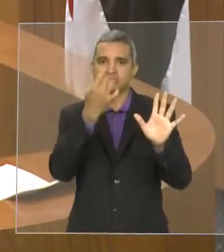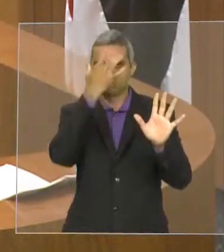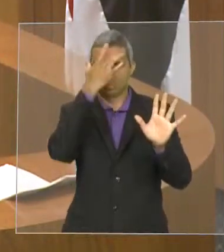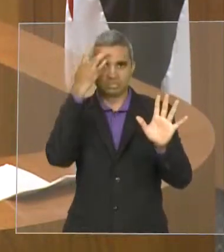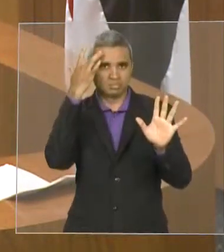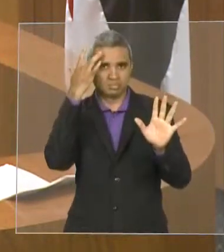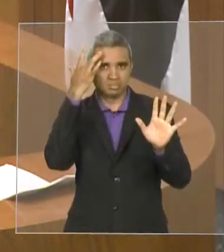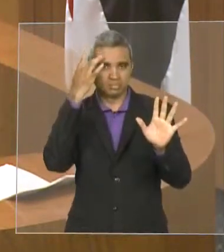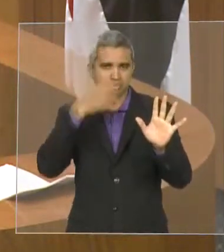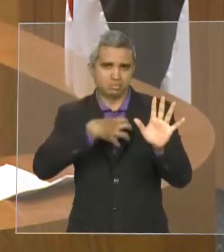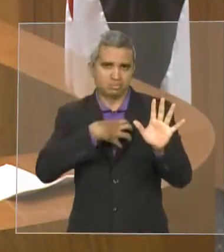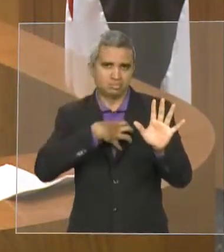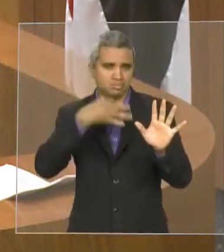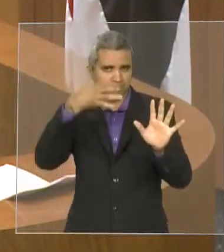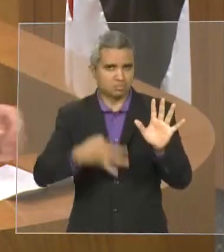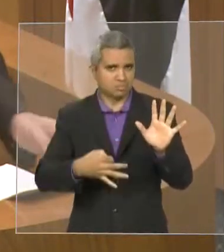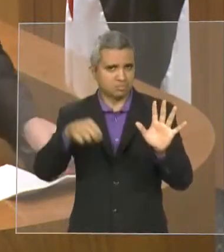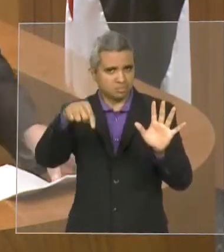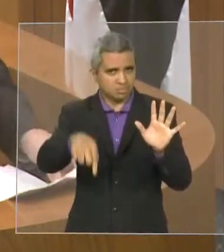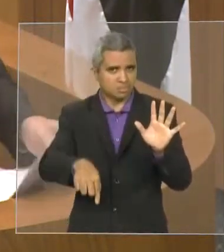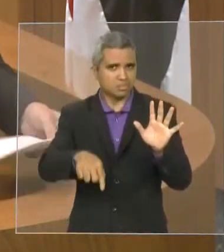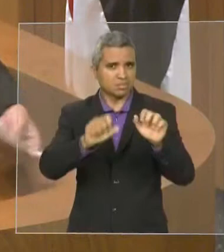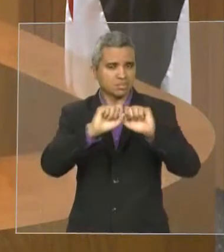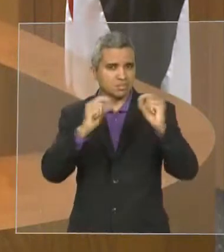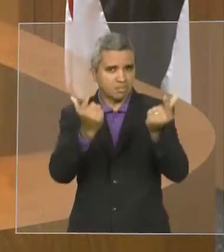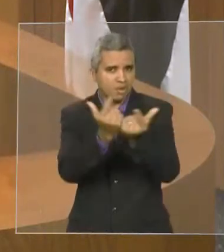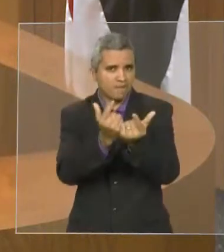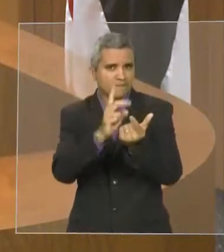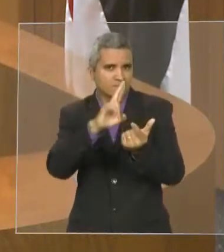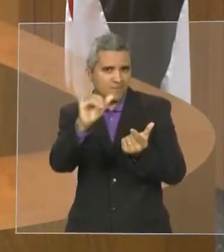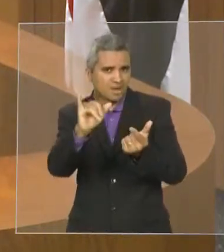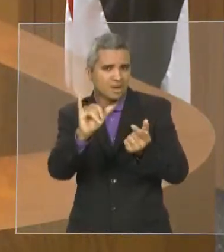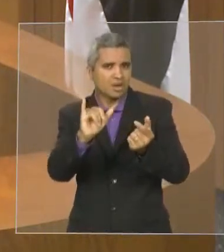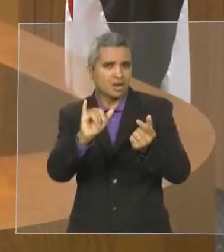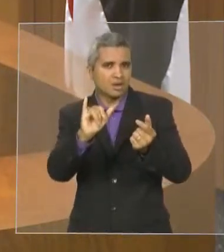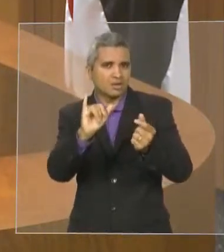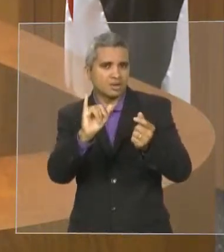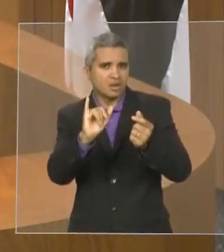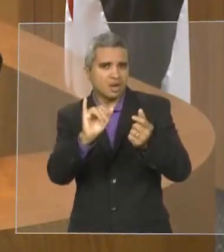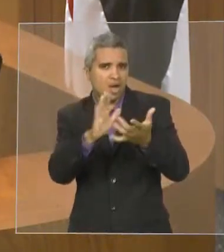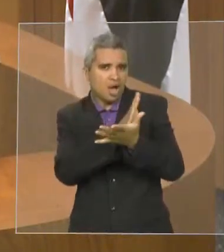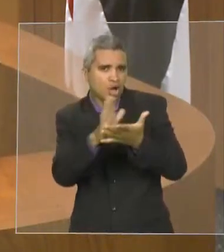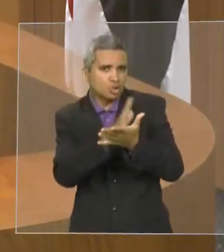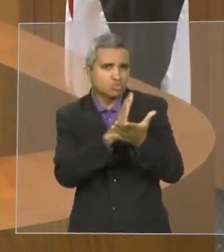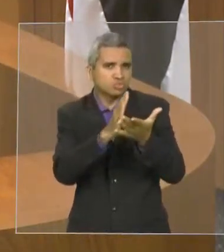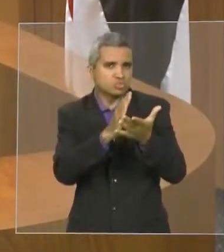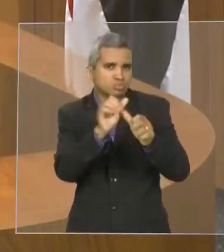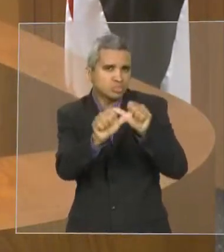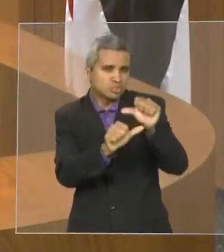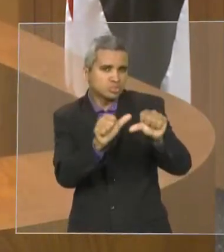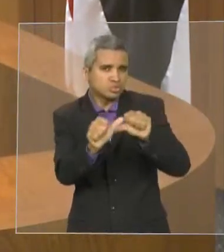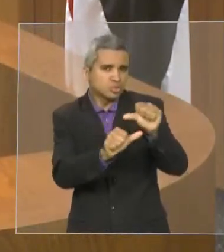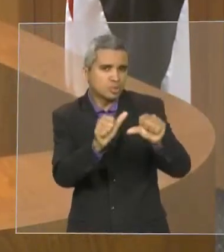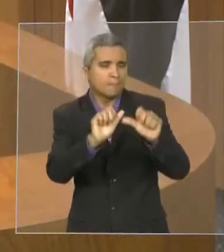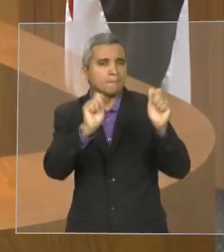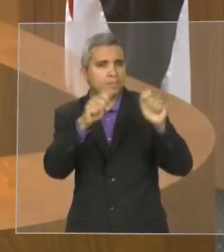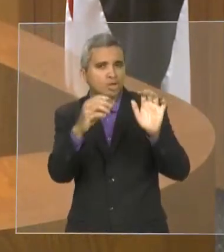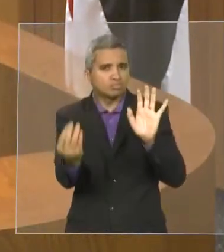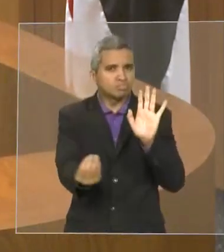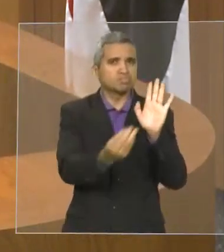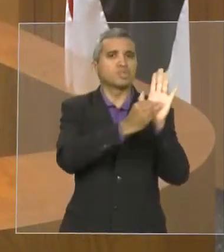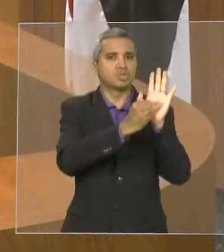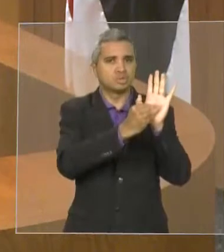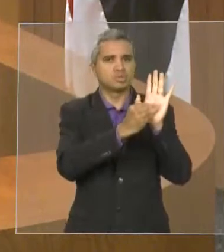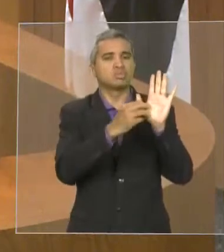essa Casa haverá de aperfeiçoar o texto dessa medida provisória, aprovando a inclusão de um representante das empresas